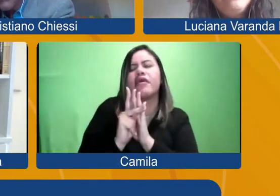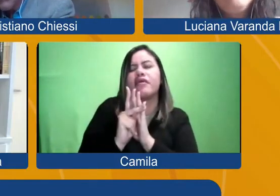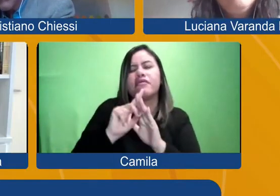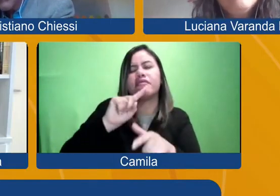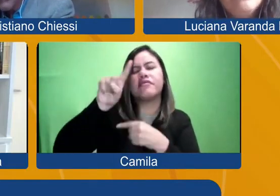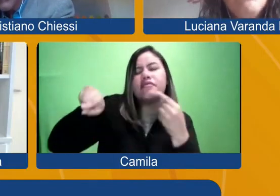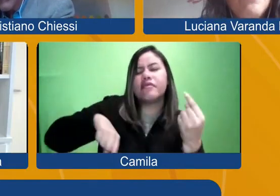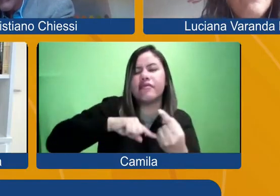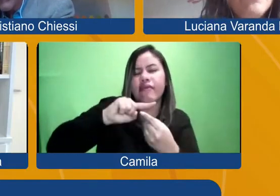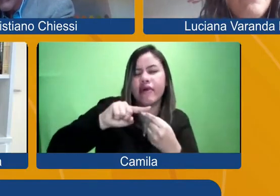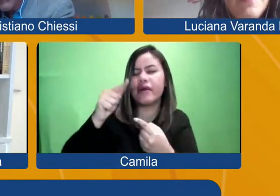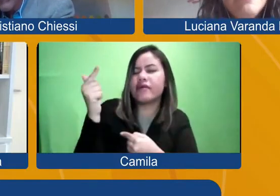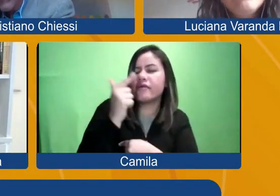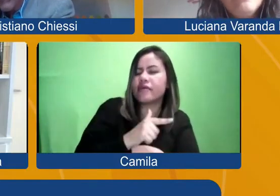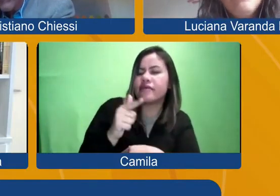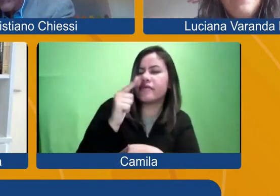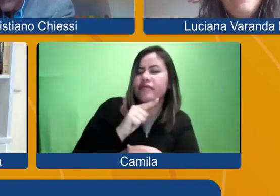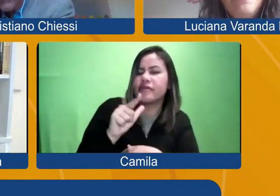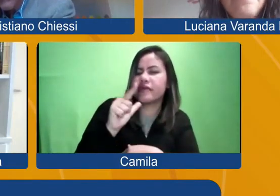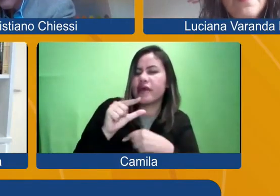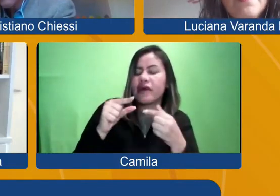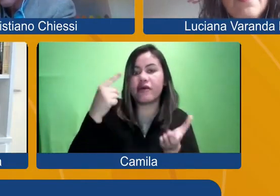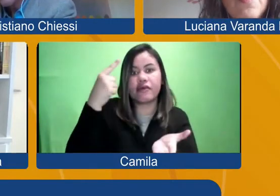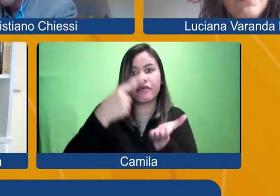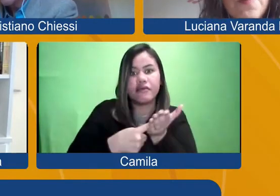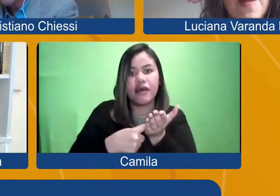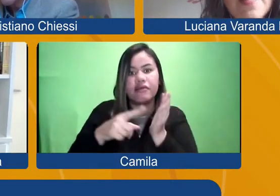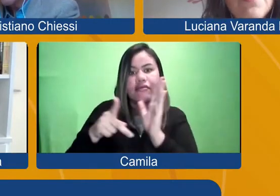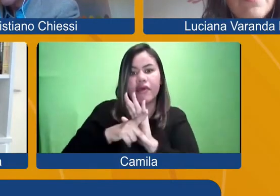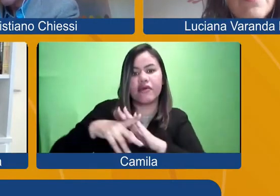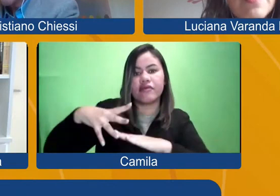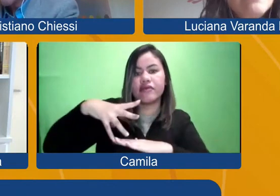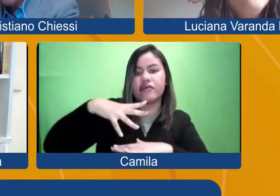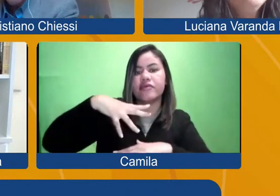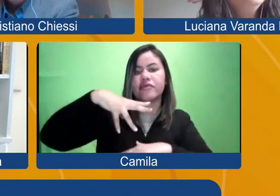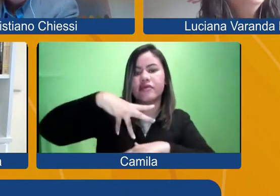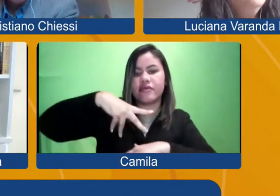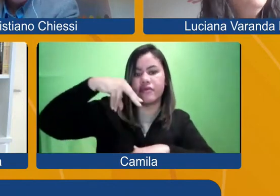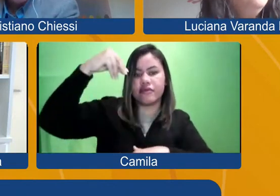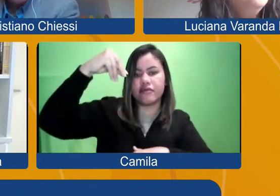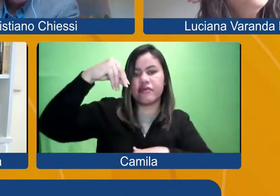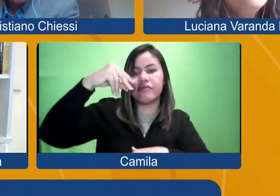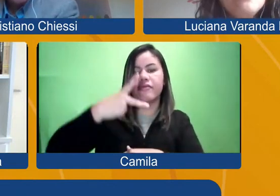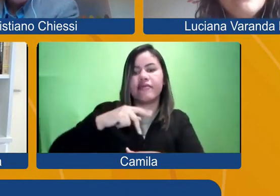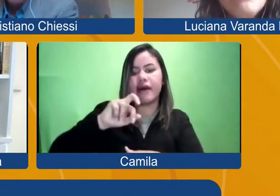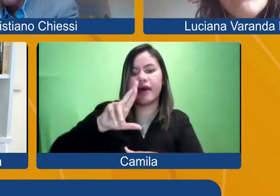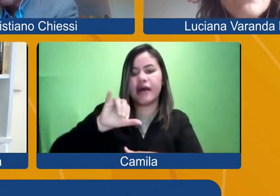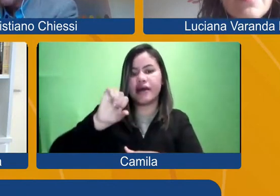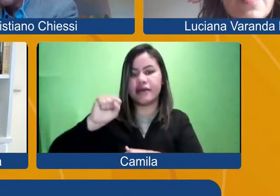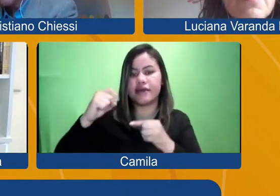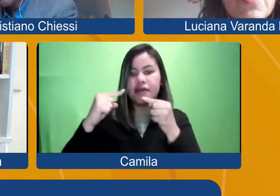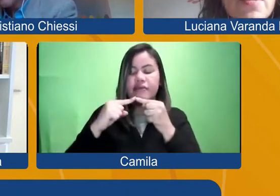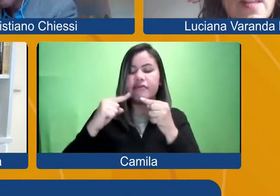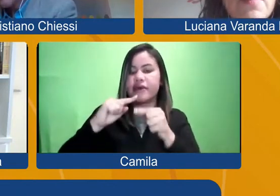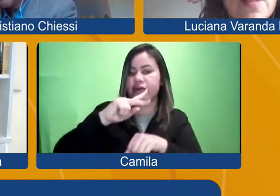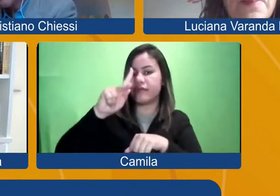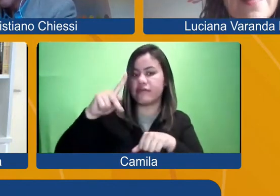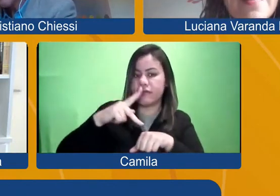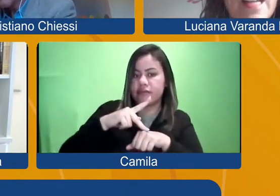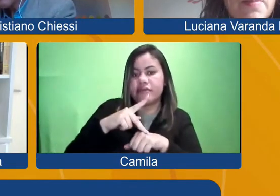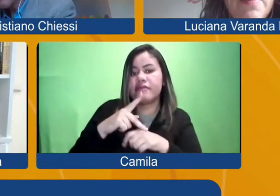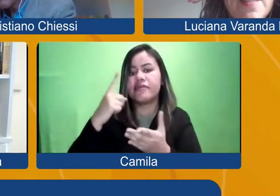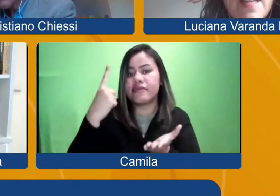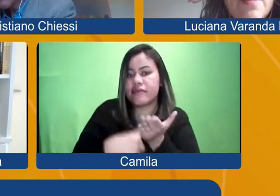metas estabelecidas pelo Acordo de Paris, né, enquanto país, enquanto nação, certamente conseguimos, nós